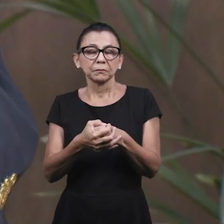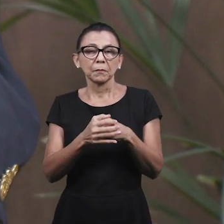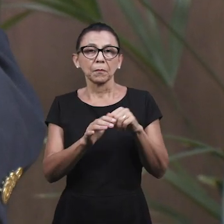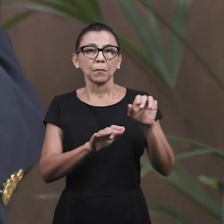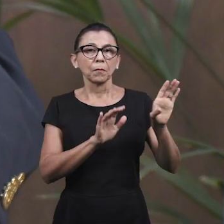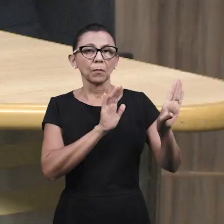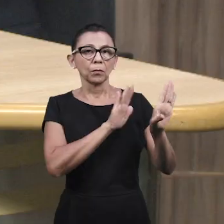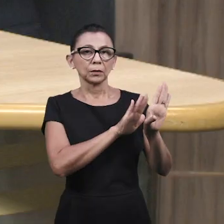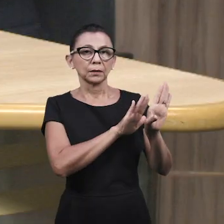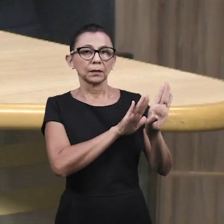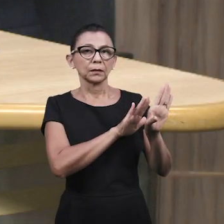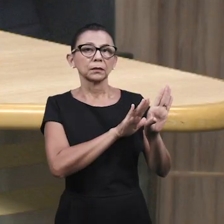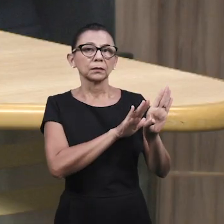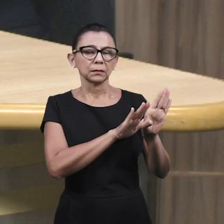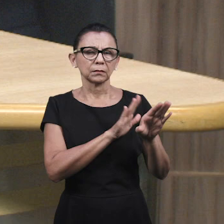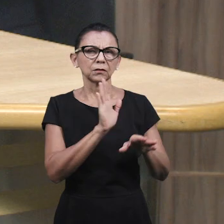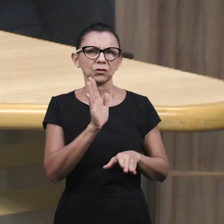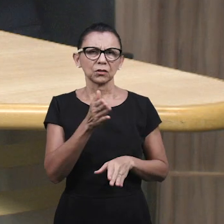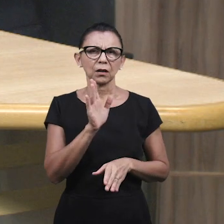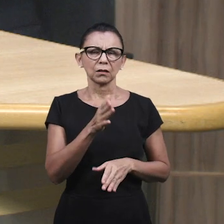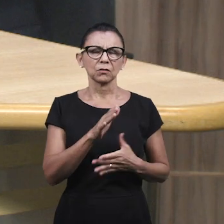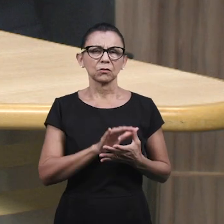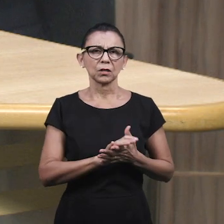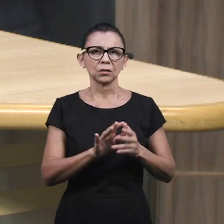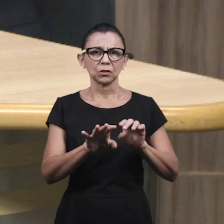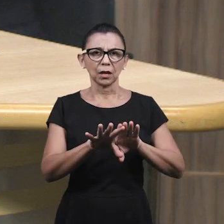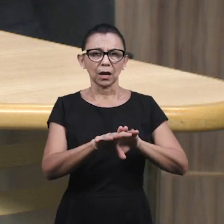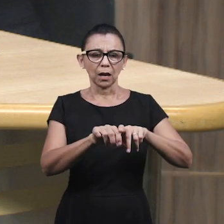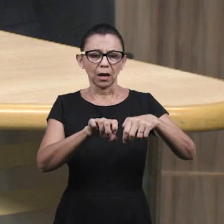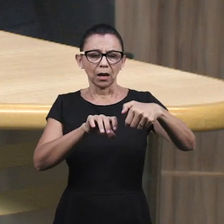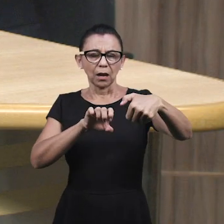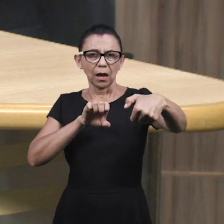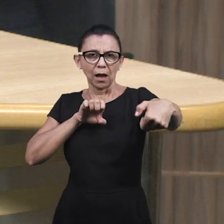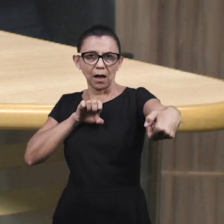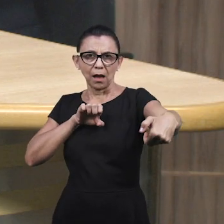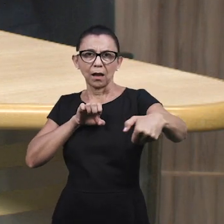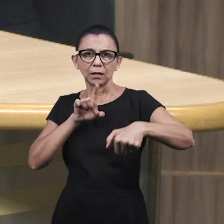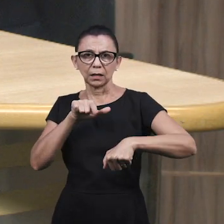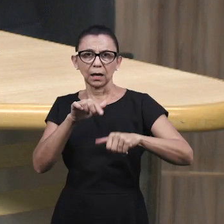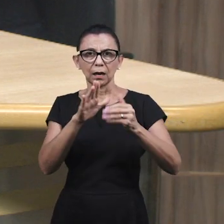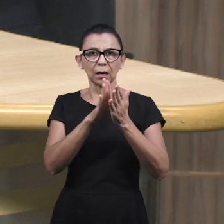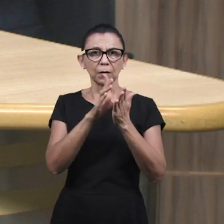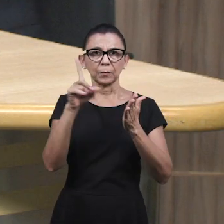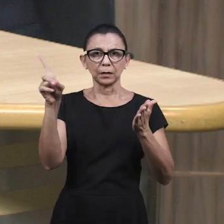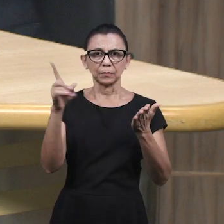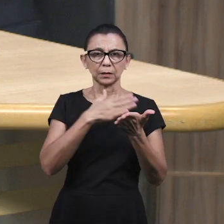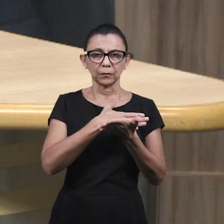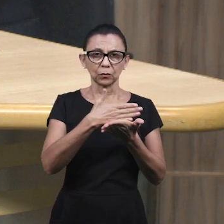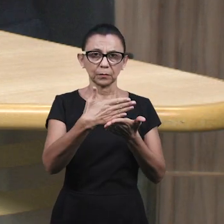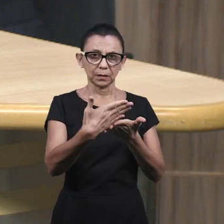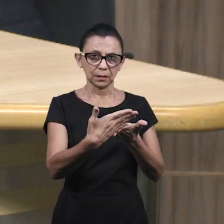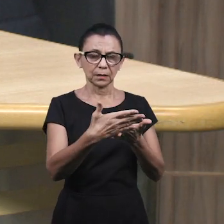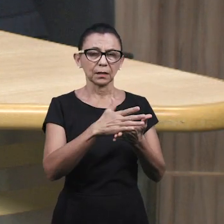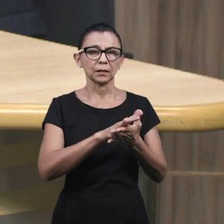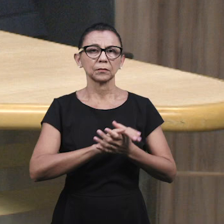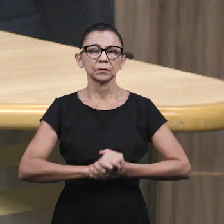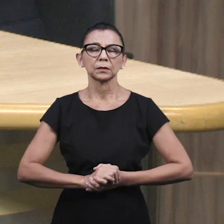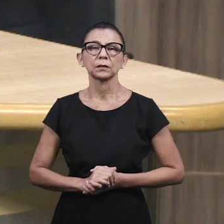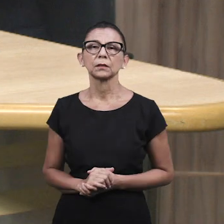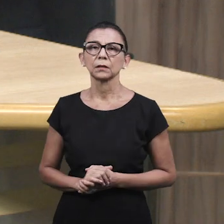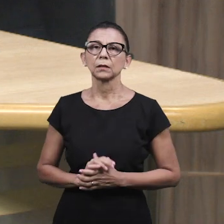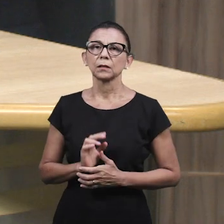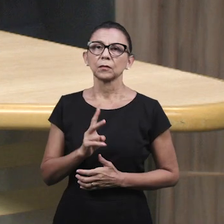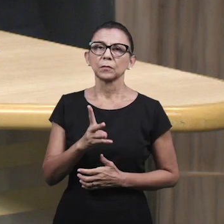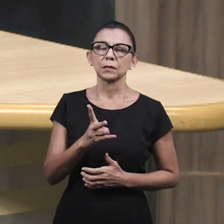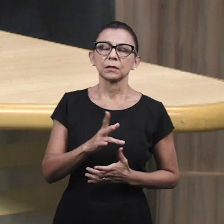Quer dizer, já existia o cânon cristão, mas ele estava sepultado na Vulgata Latina, sepultado